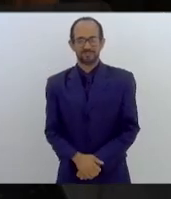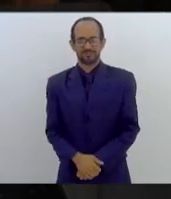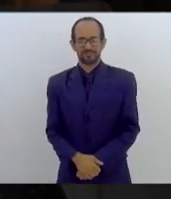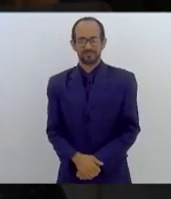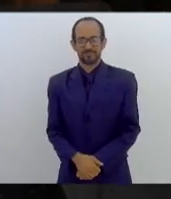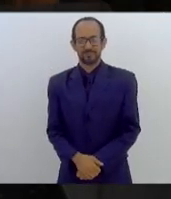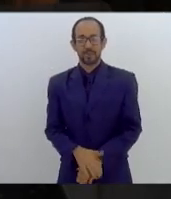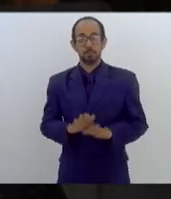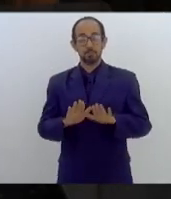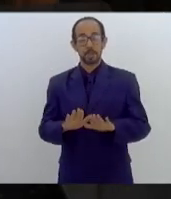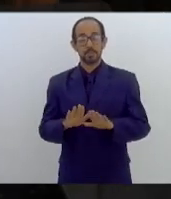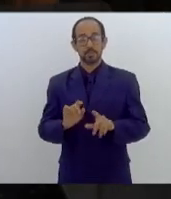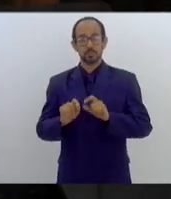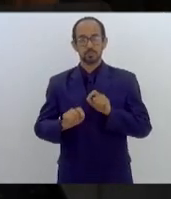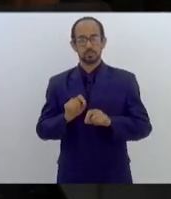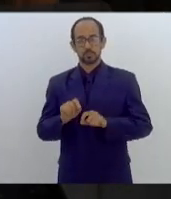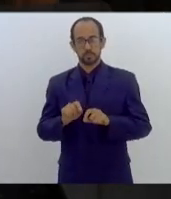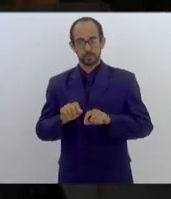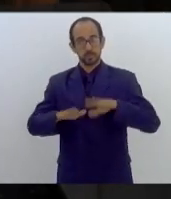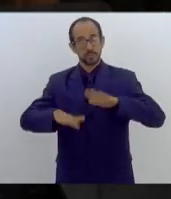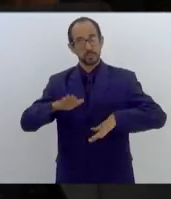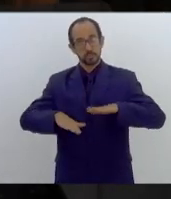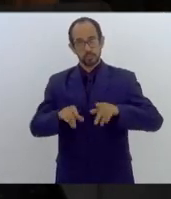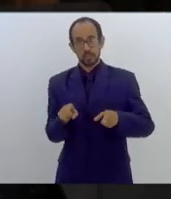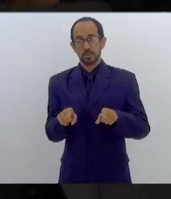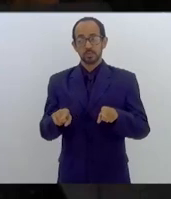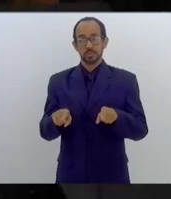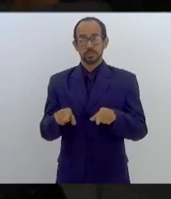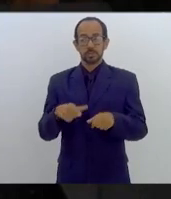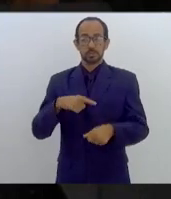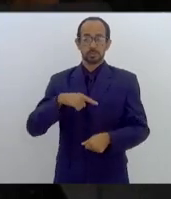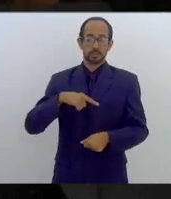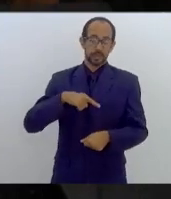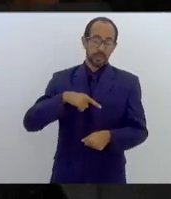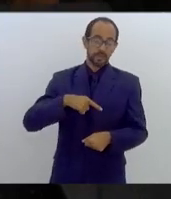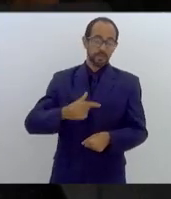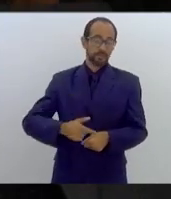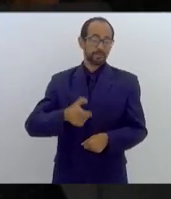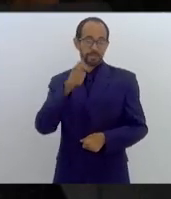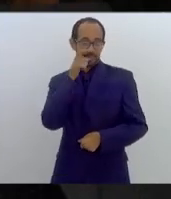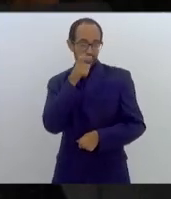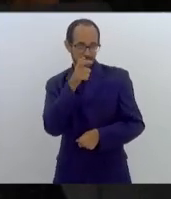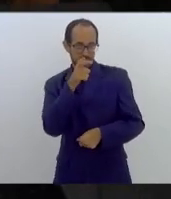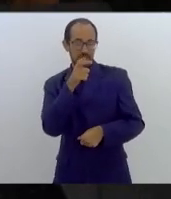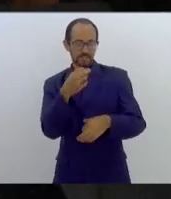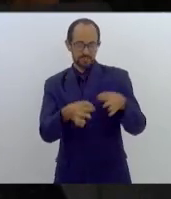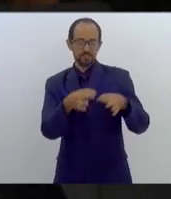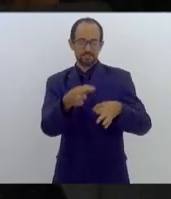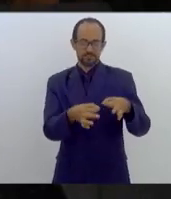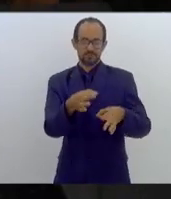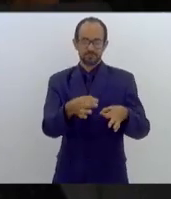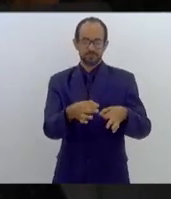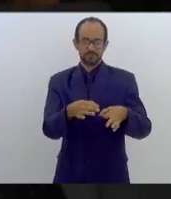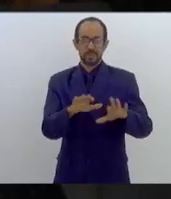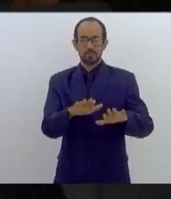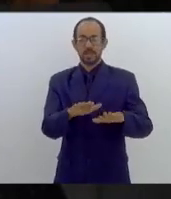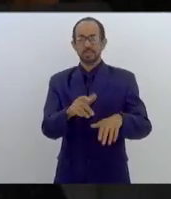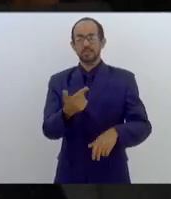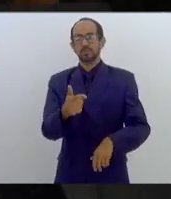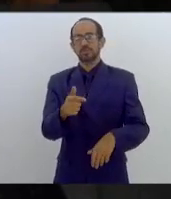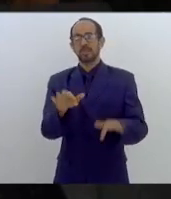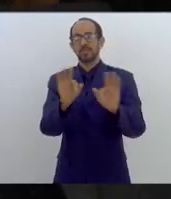mas que muitas vezes tem arrobos jurídicos. Agora, eu não tenho a felicidade do